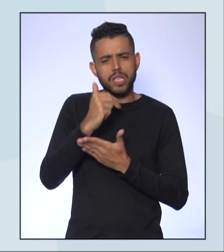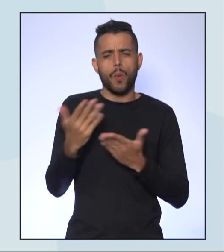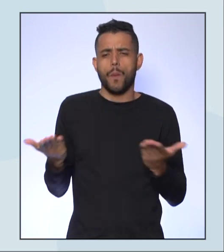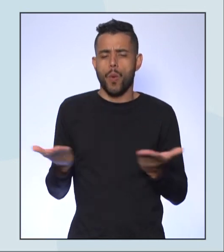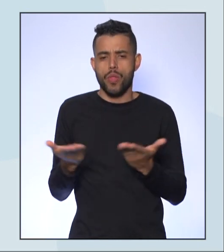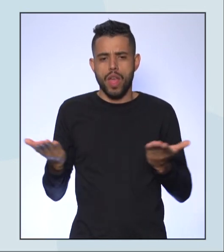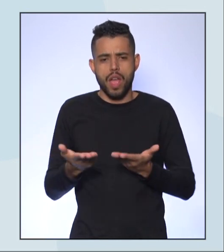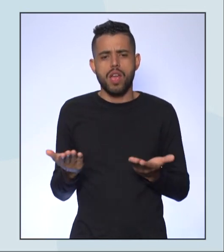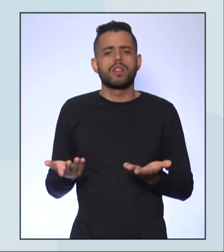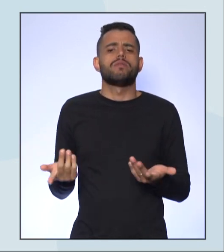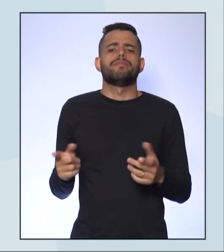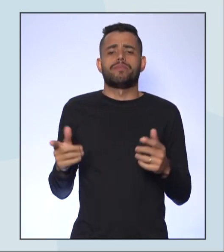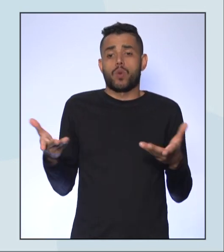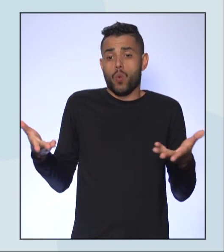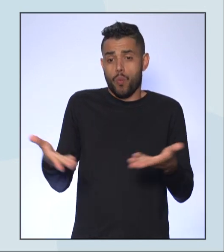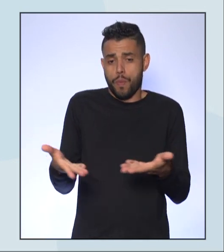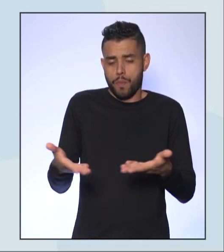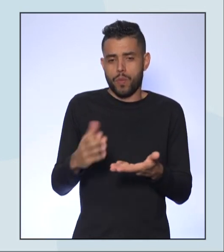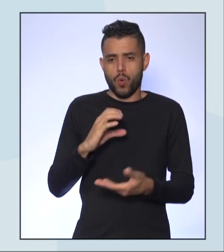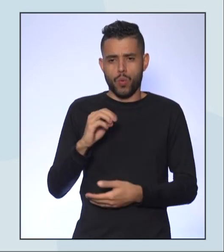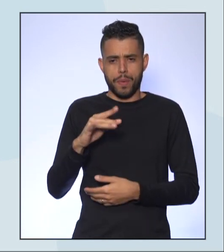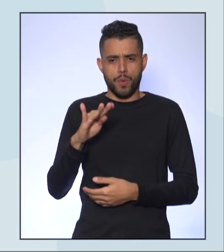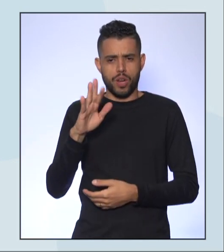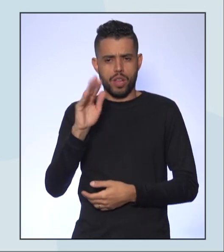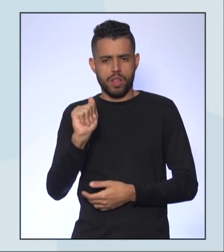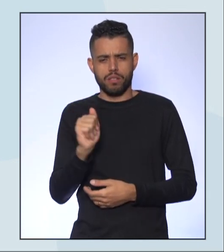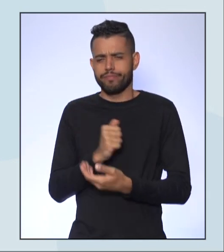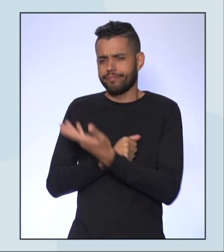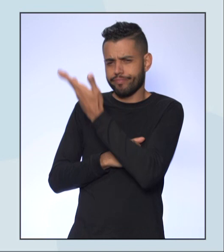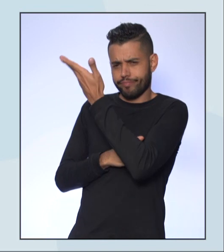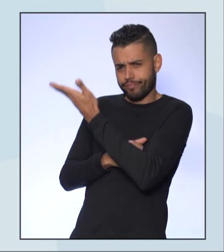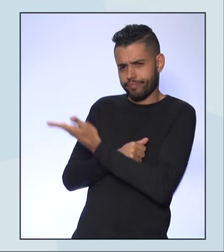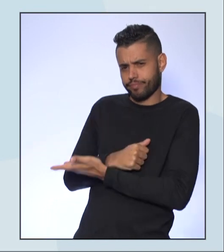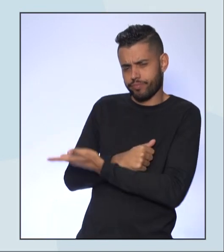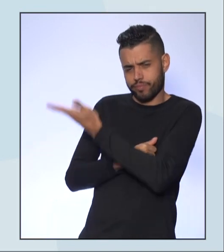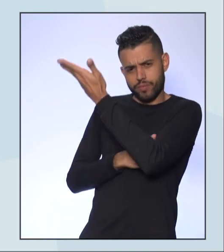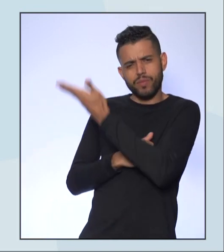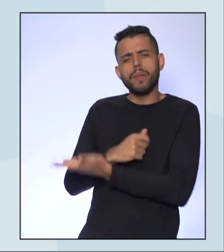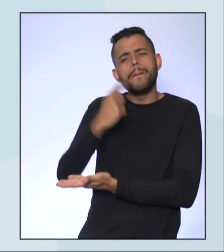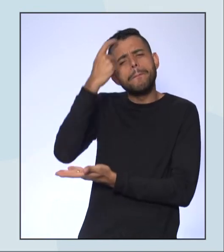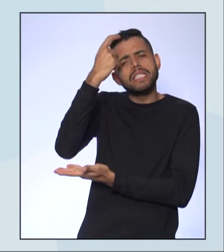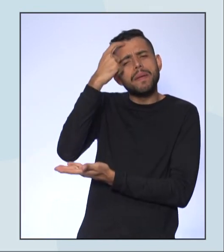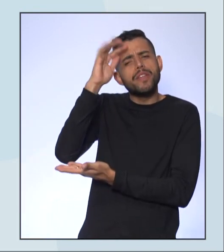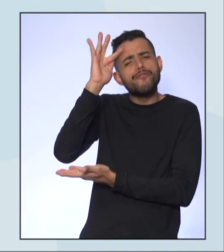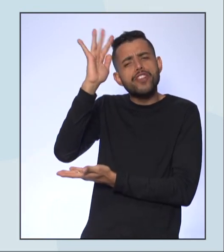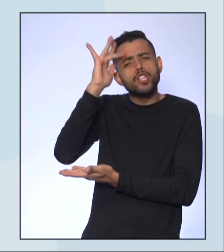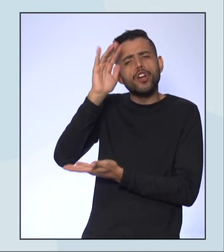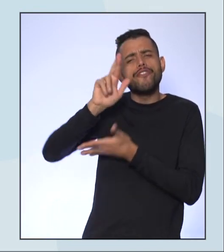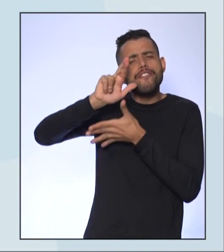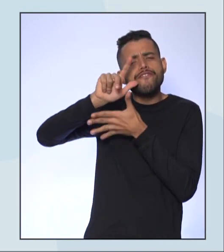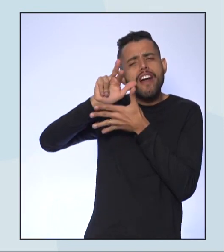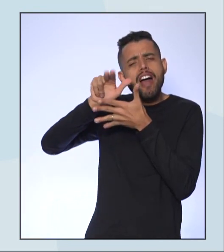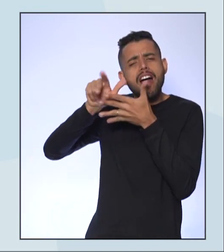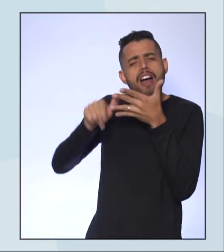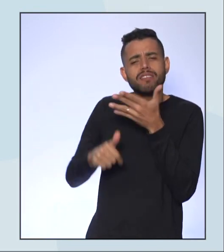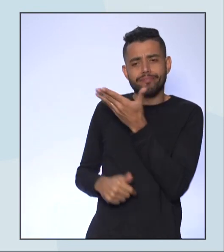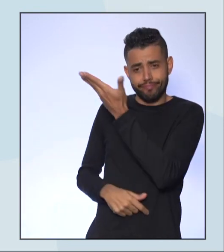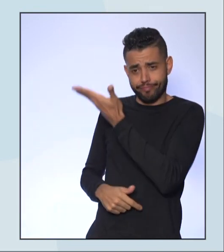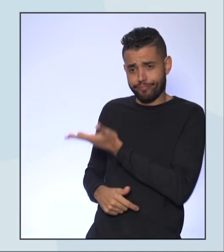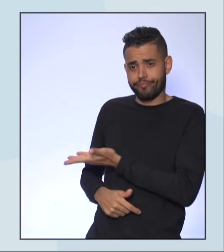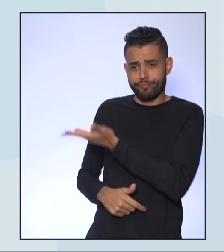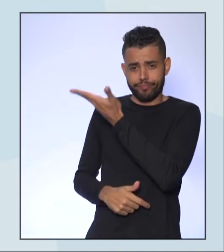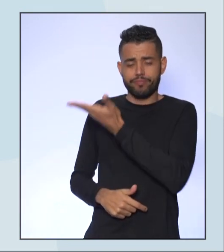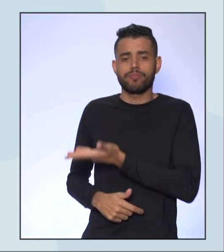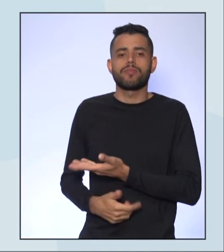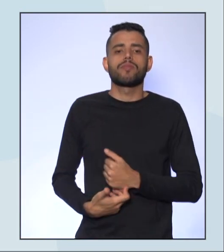contemporânea, né? São várias manifestações do pensamento filosófico na história. E apesar de você ser aquele aluninho bonitinho